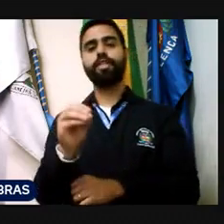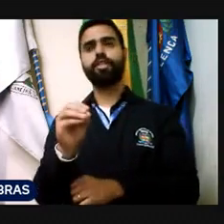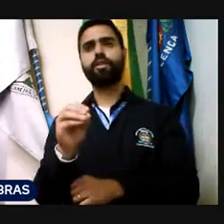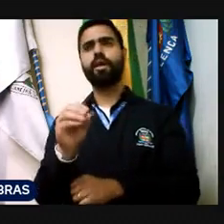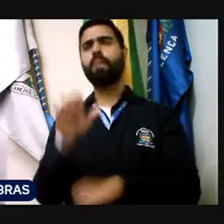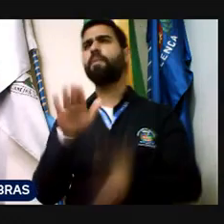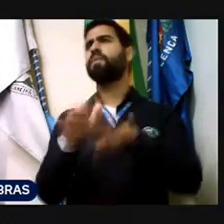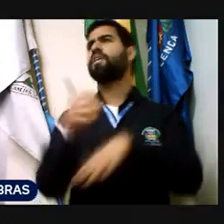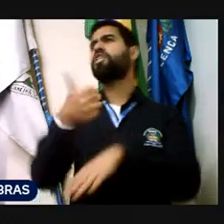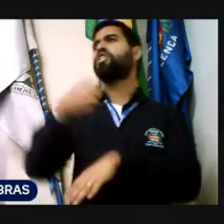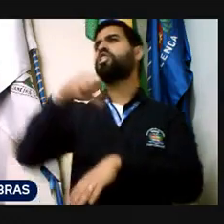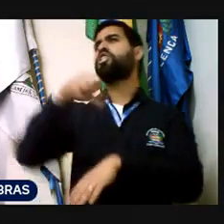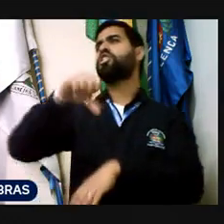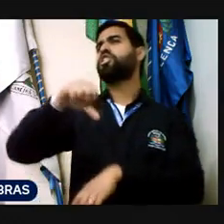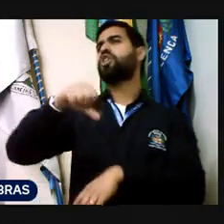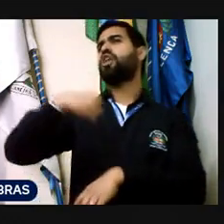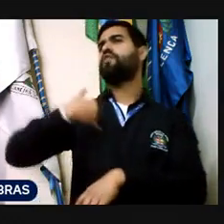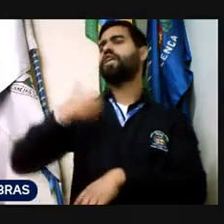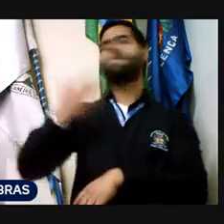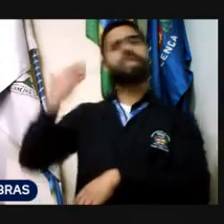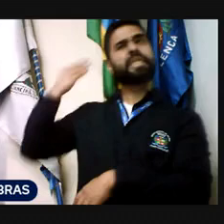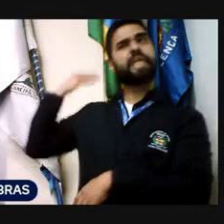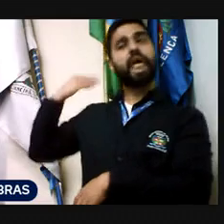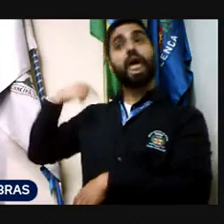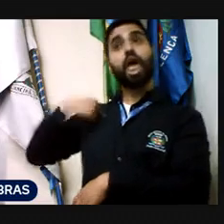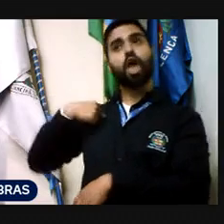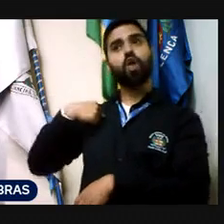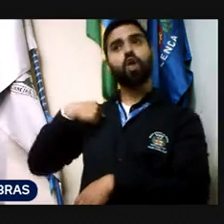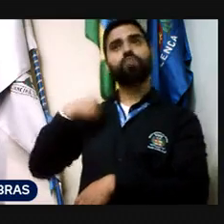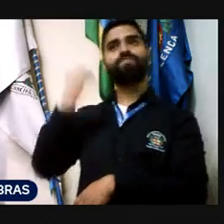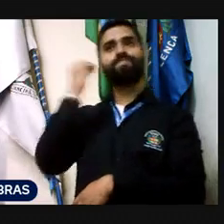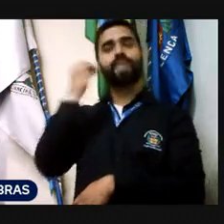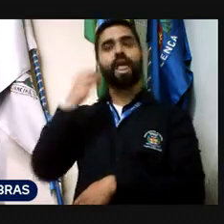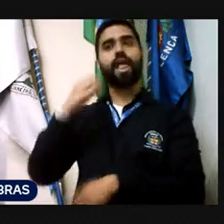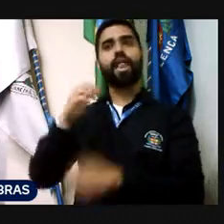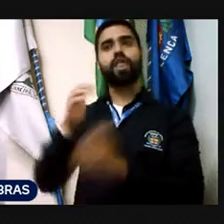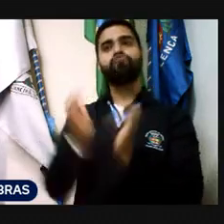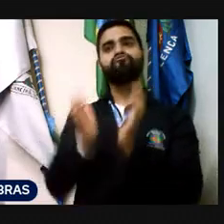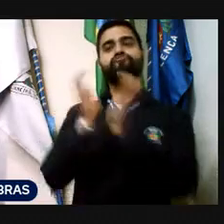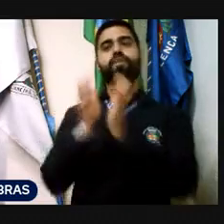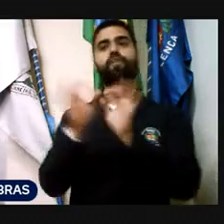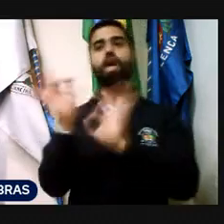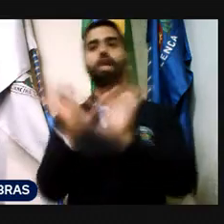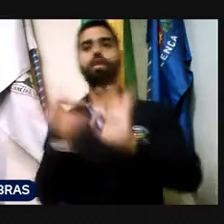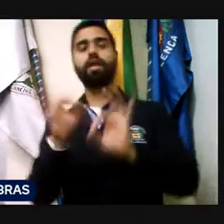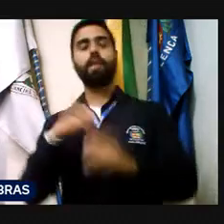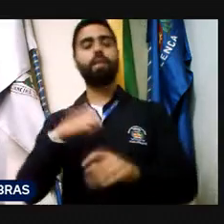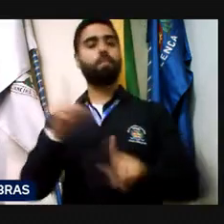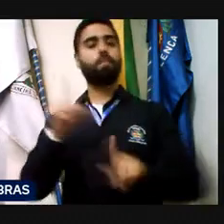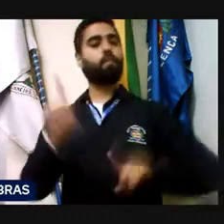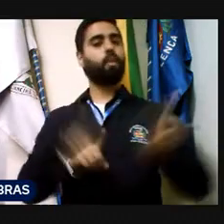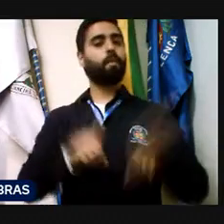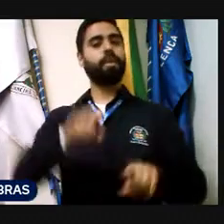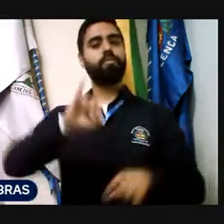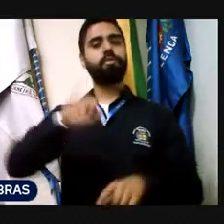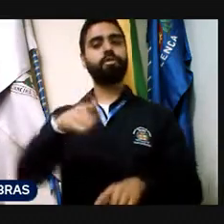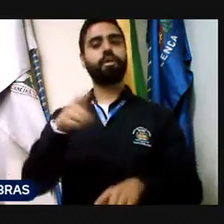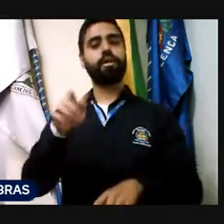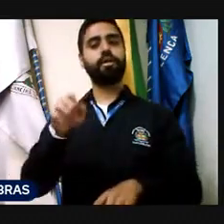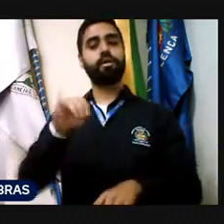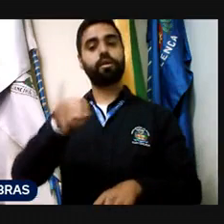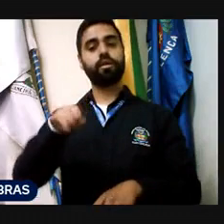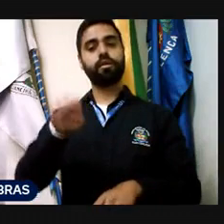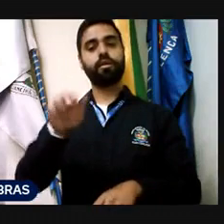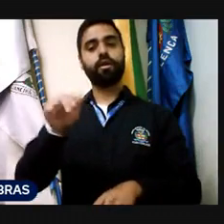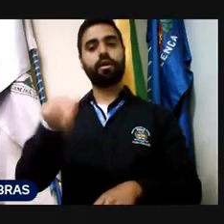atrás, doutor Eduardo Rank, eu disputei um Campeonato Sub-20, organizado pelo meu primo Jean Garcia, e que tinha o nome da